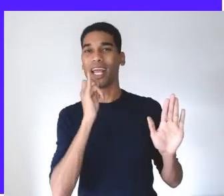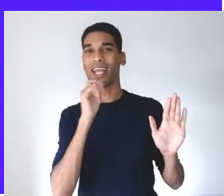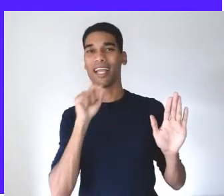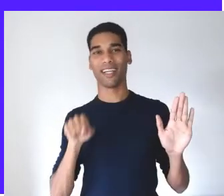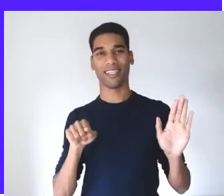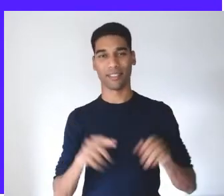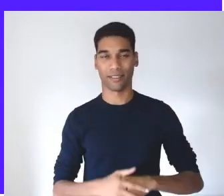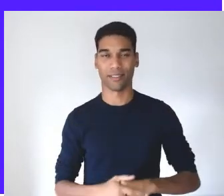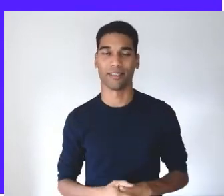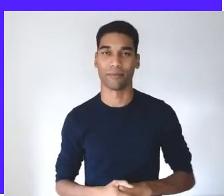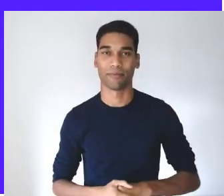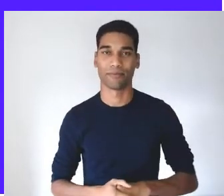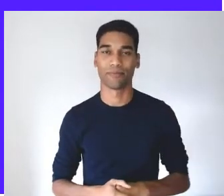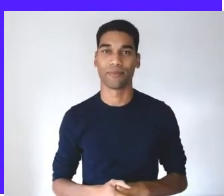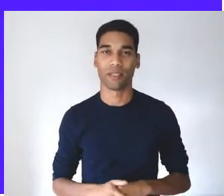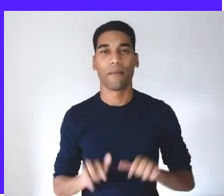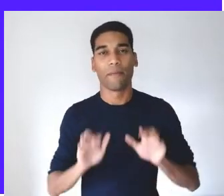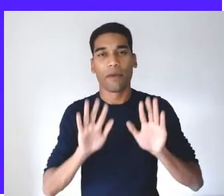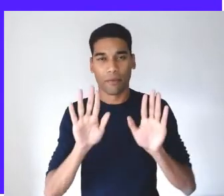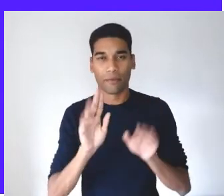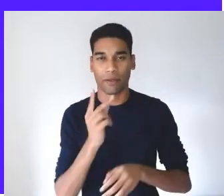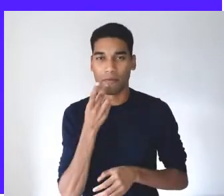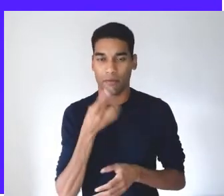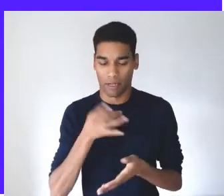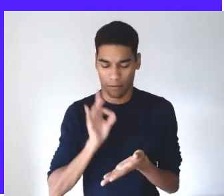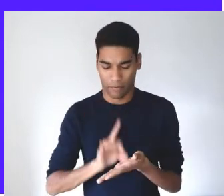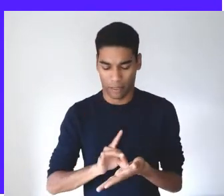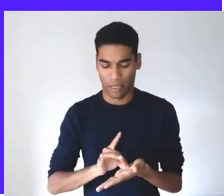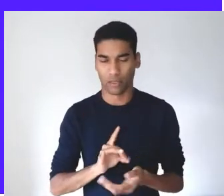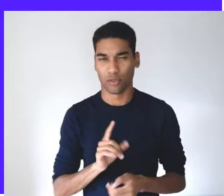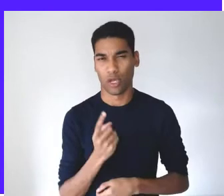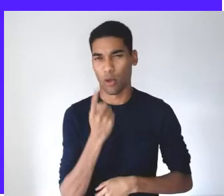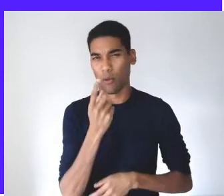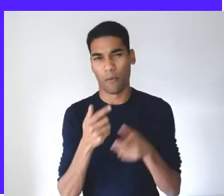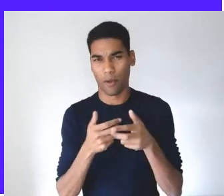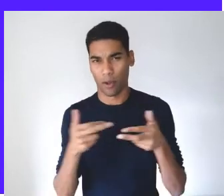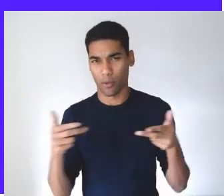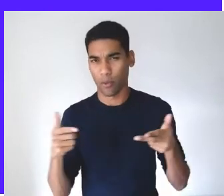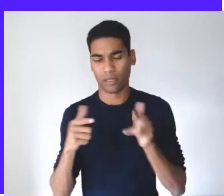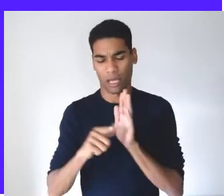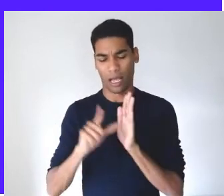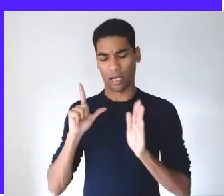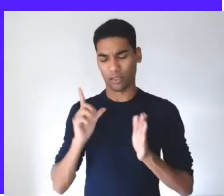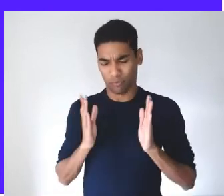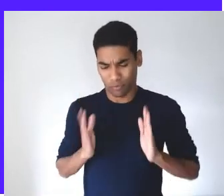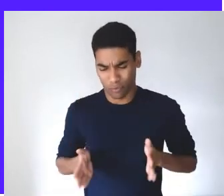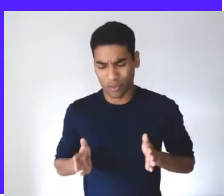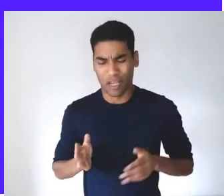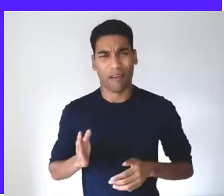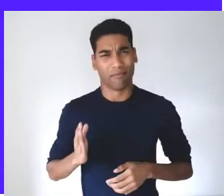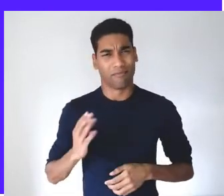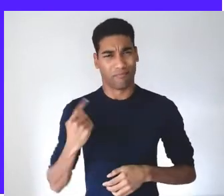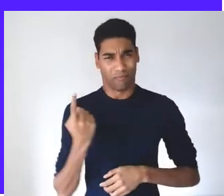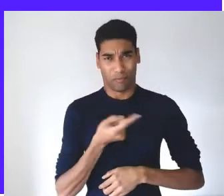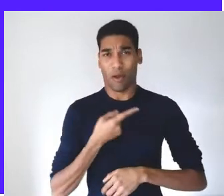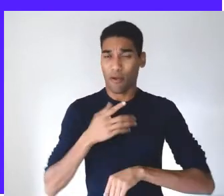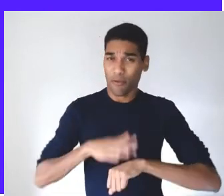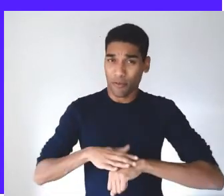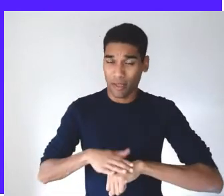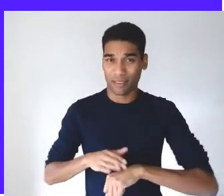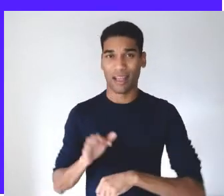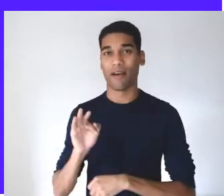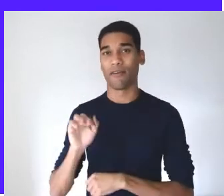para ser sincera, assim, acho que é algo que a gente já fazia, acho que a gente conversou um pouco sobre isso, né, o Fábio, durante,